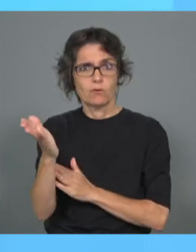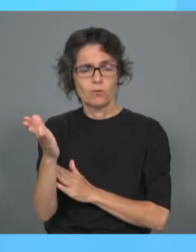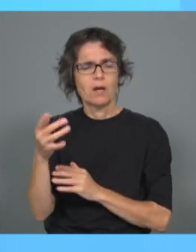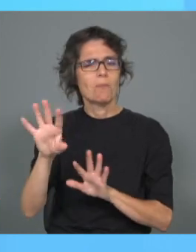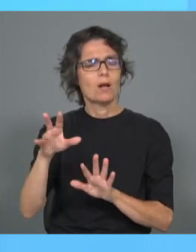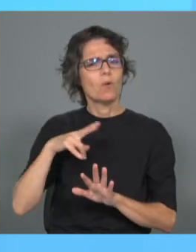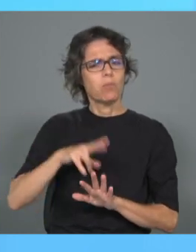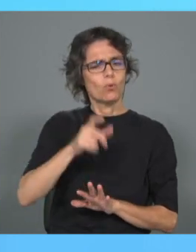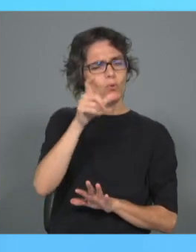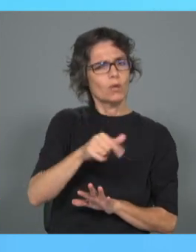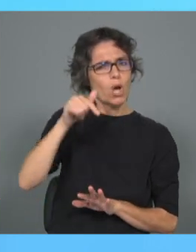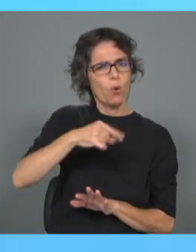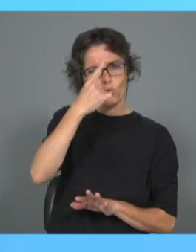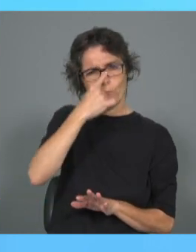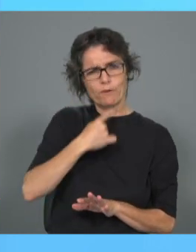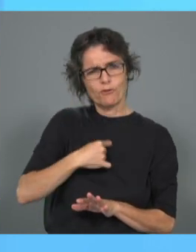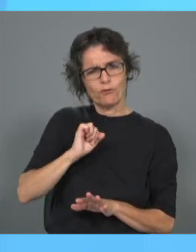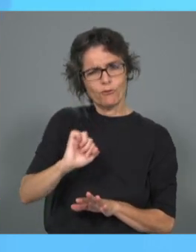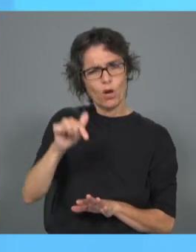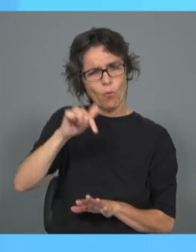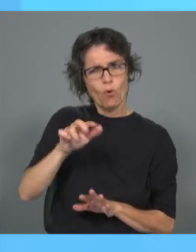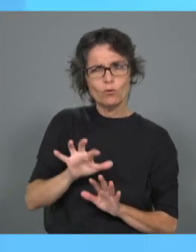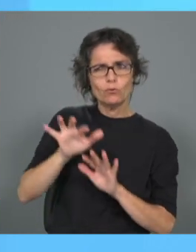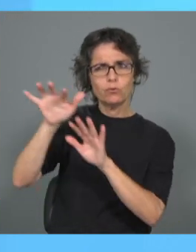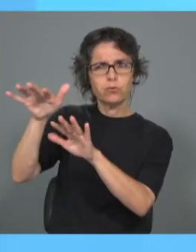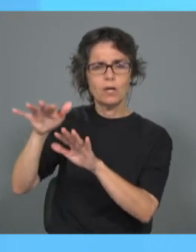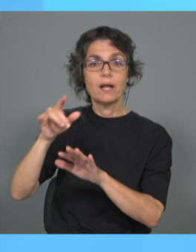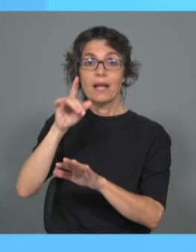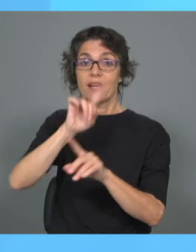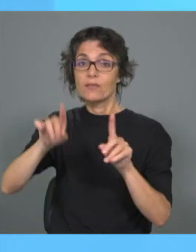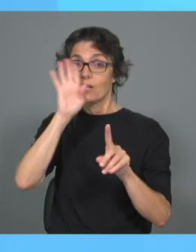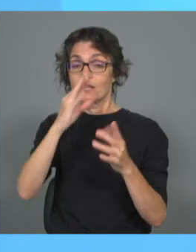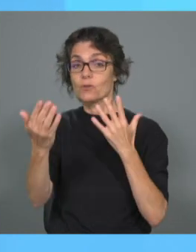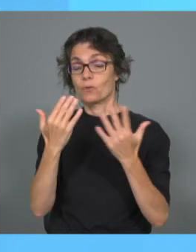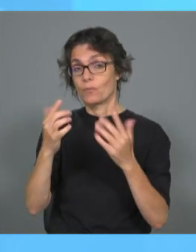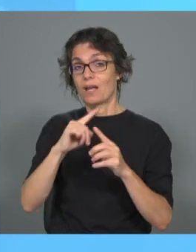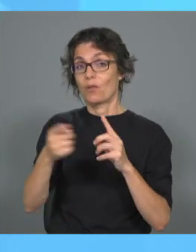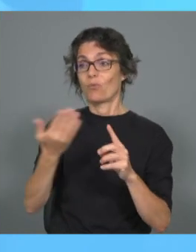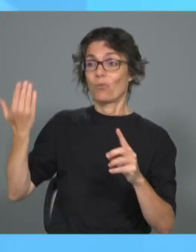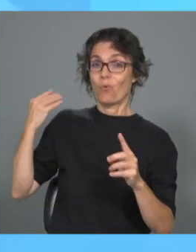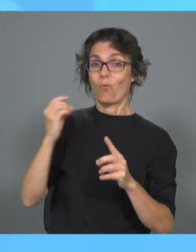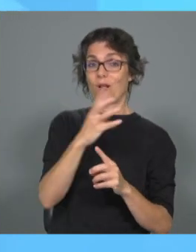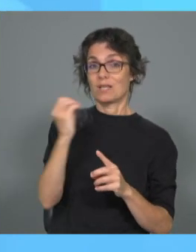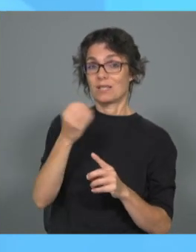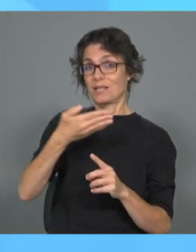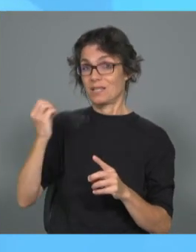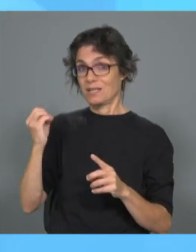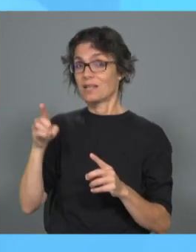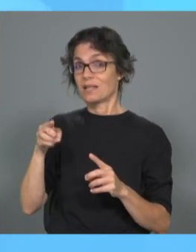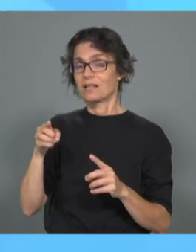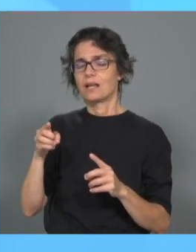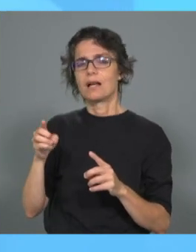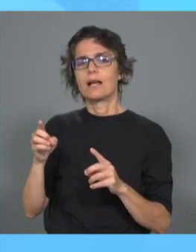bocadinho diferentes daqueles que, entretanto, o fizeram na década de 60, 70 e constituíram estas comunidades que ainda hoje